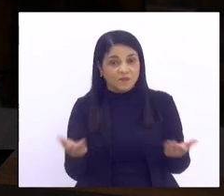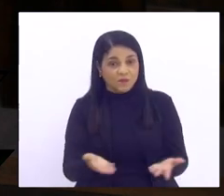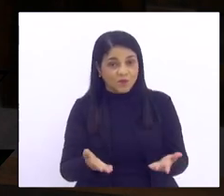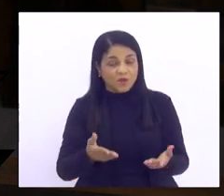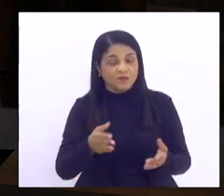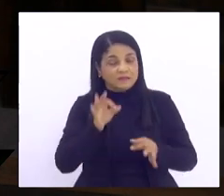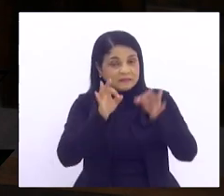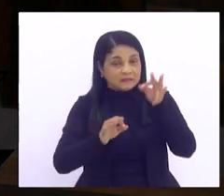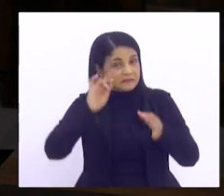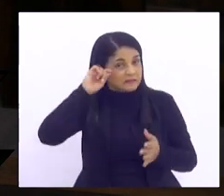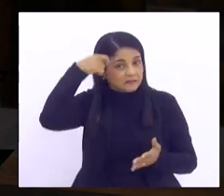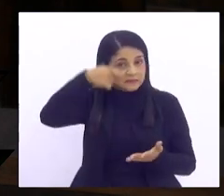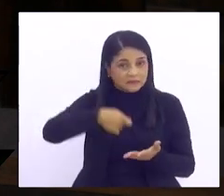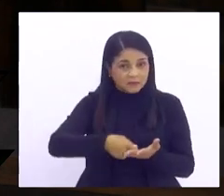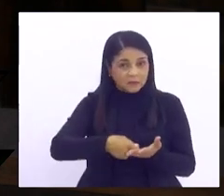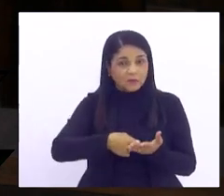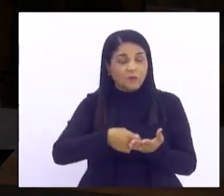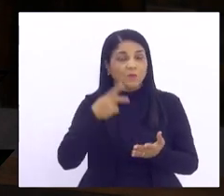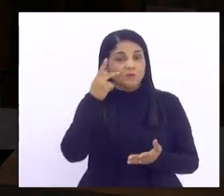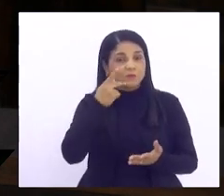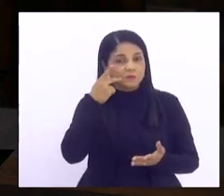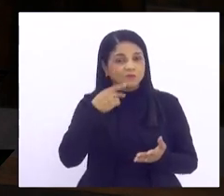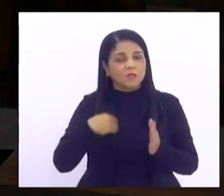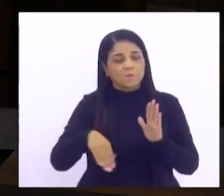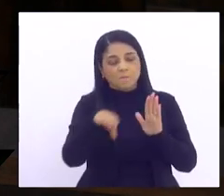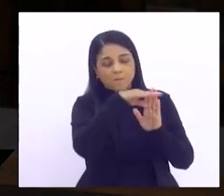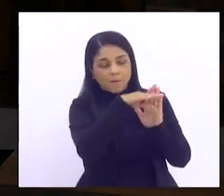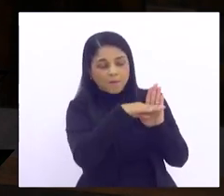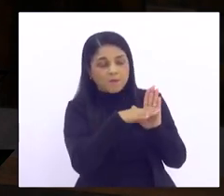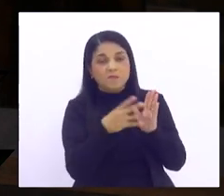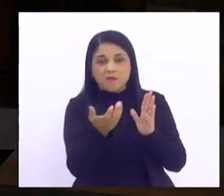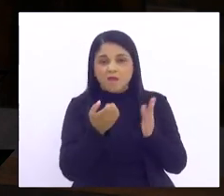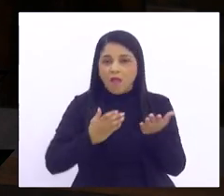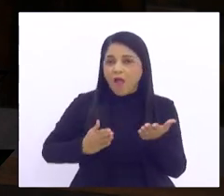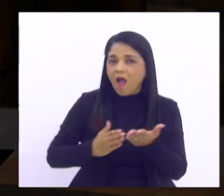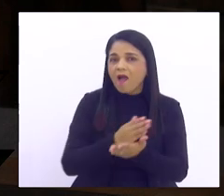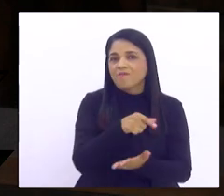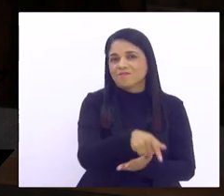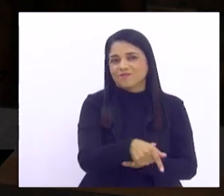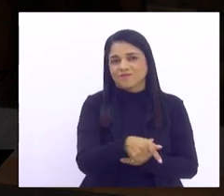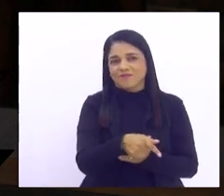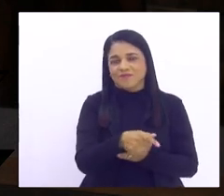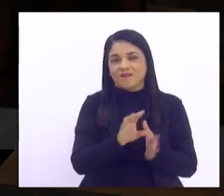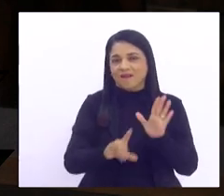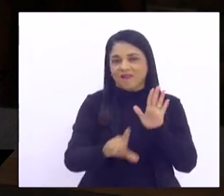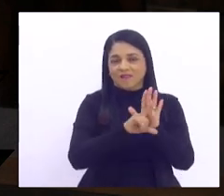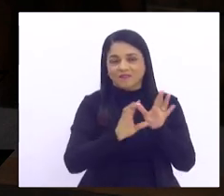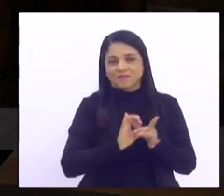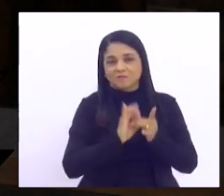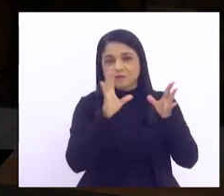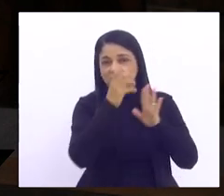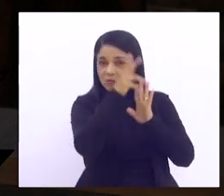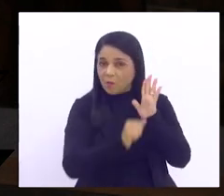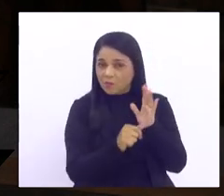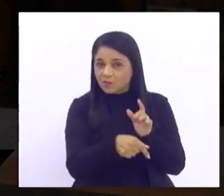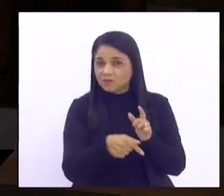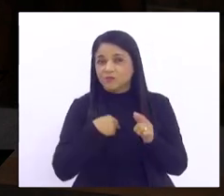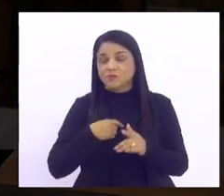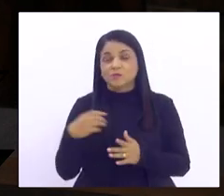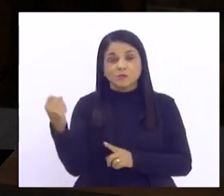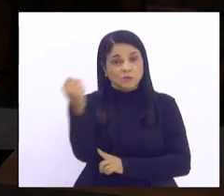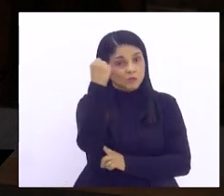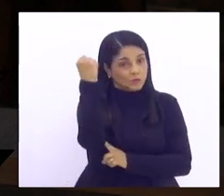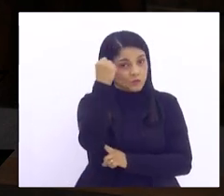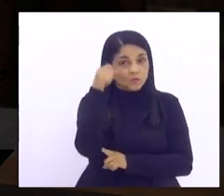eles pautaram, e se pautaram é porque querem aprovar. Tá? Então, estamos diante de um risco